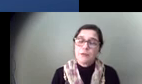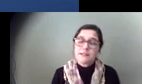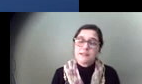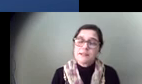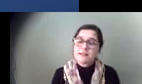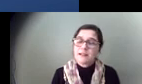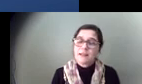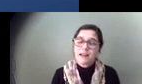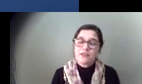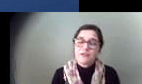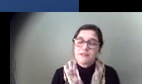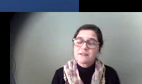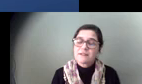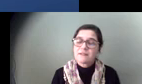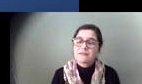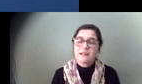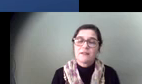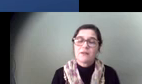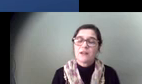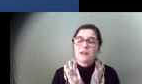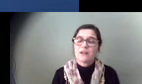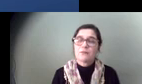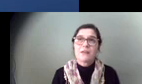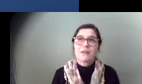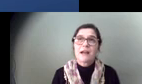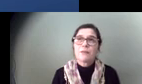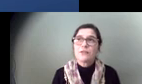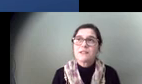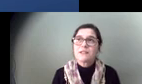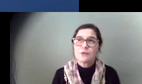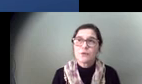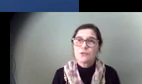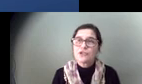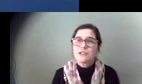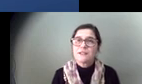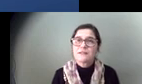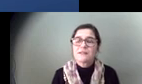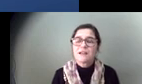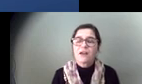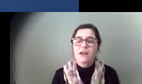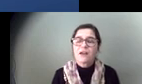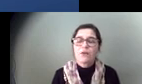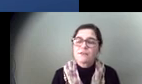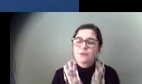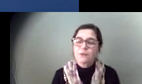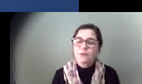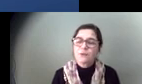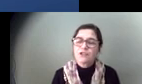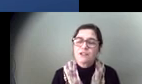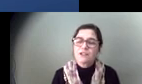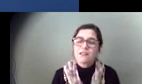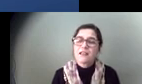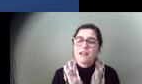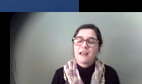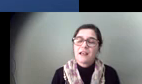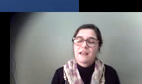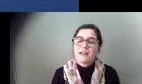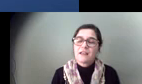criar muitas estratégias, né, mudar muitas metodologias, criar novas